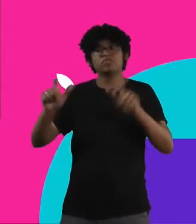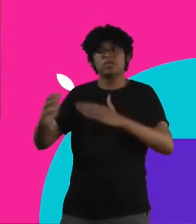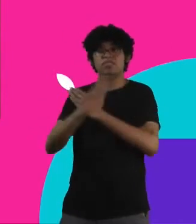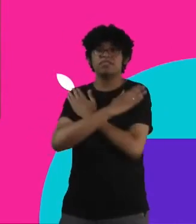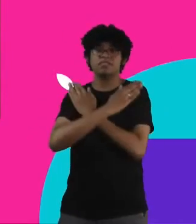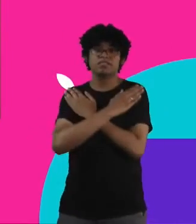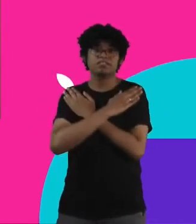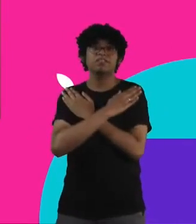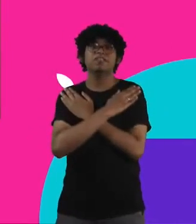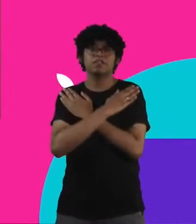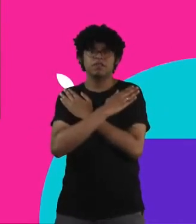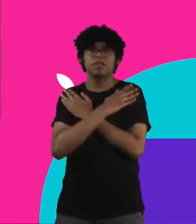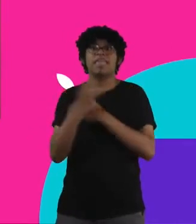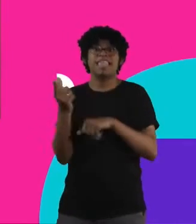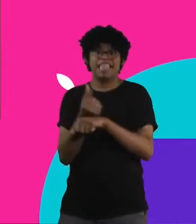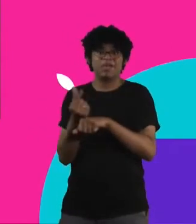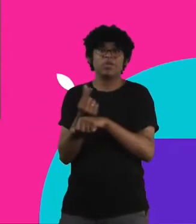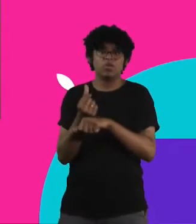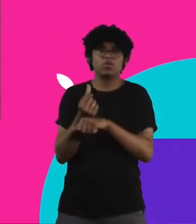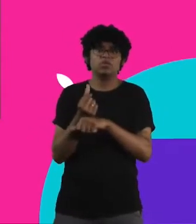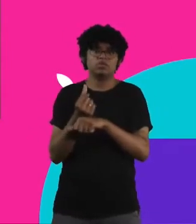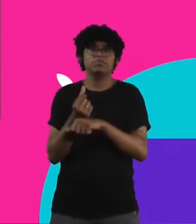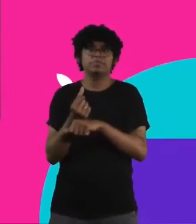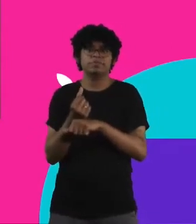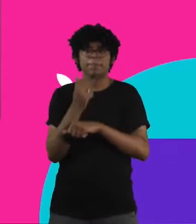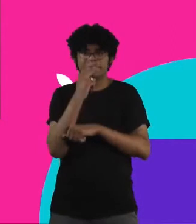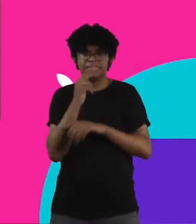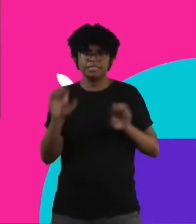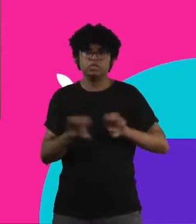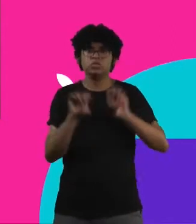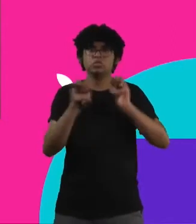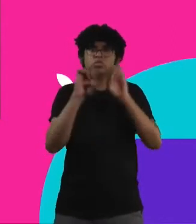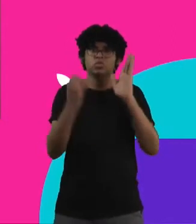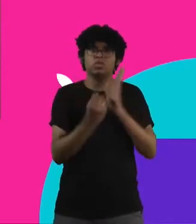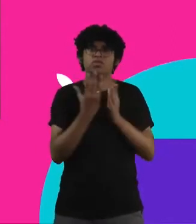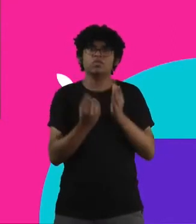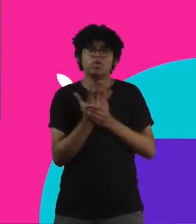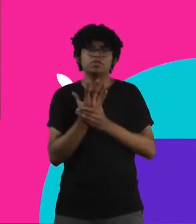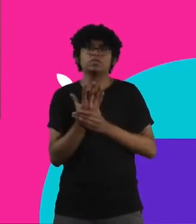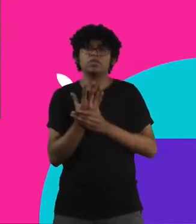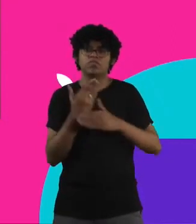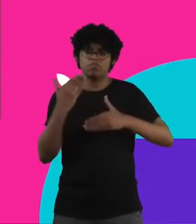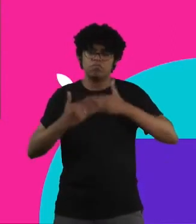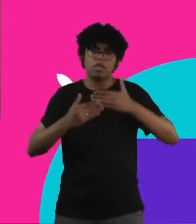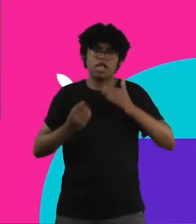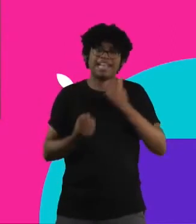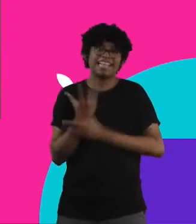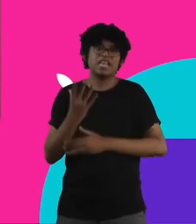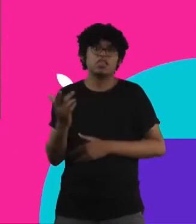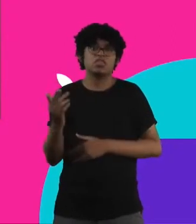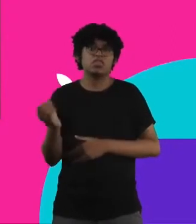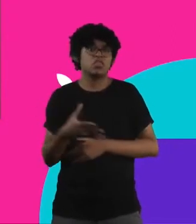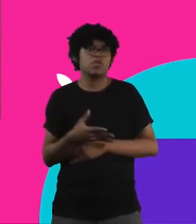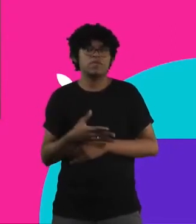modelo econômico, então digamos, de arquitetura produtiva é desenvolvida. Gente, vou